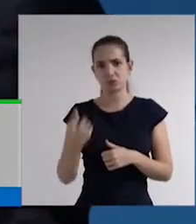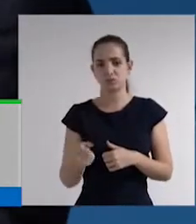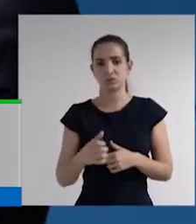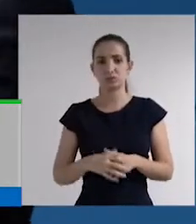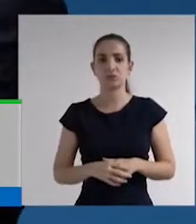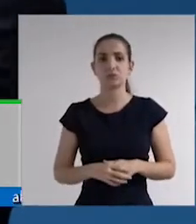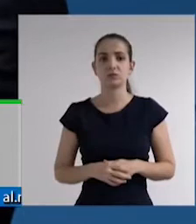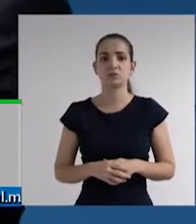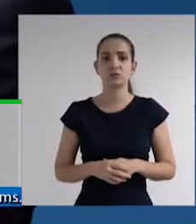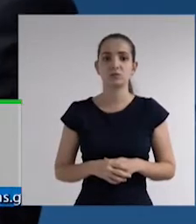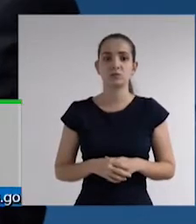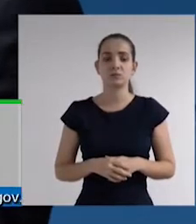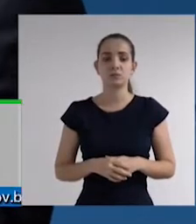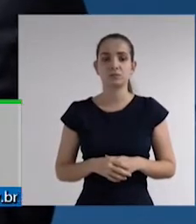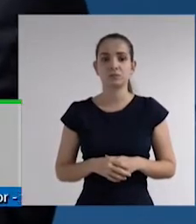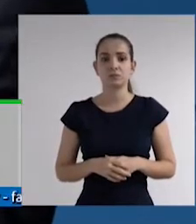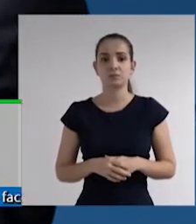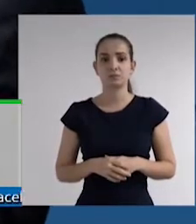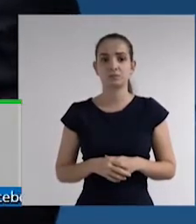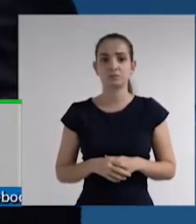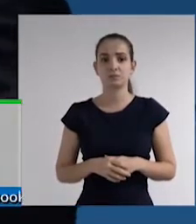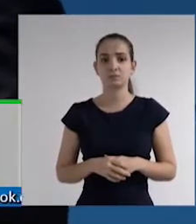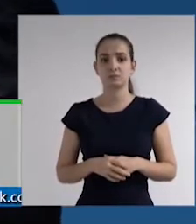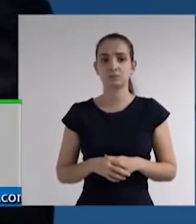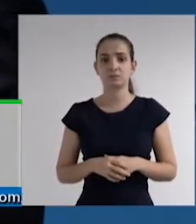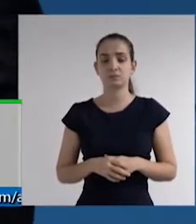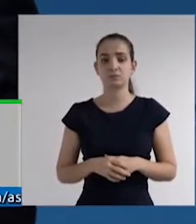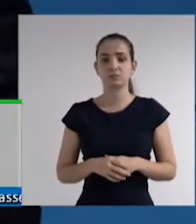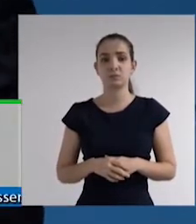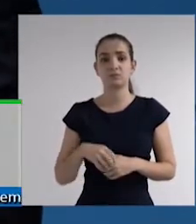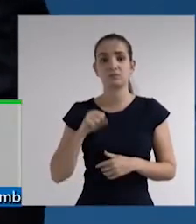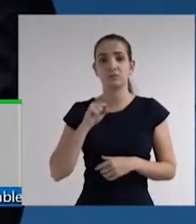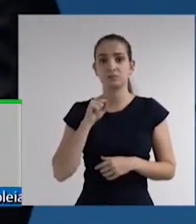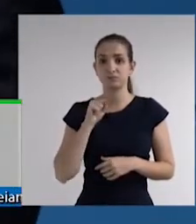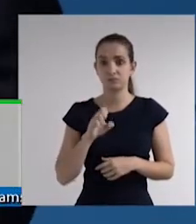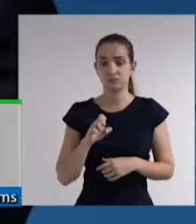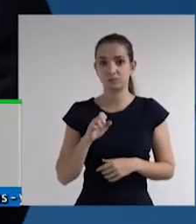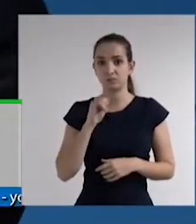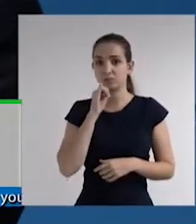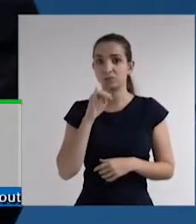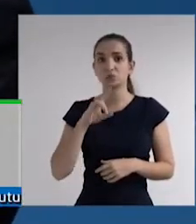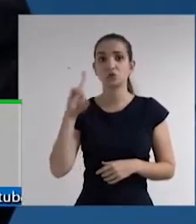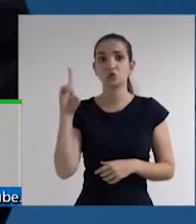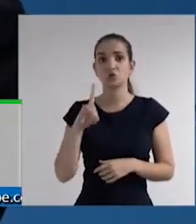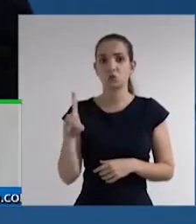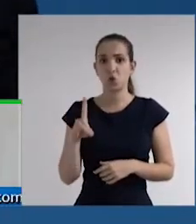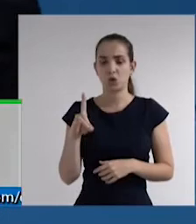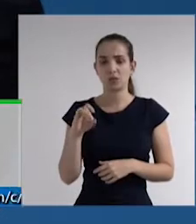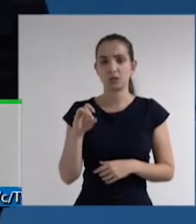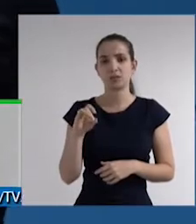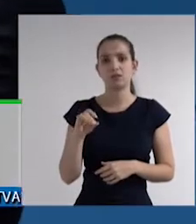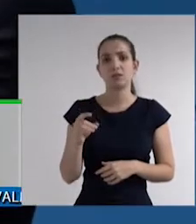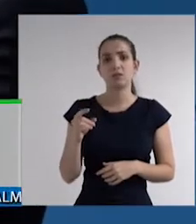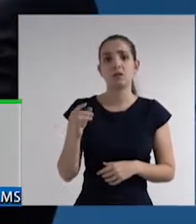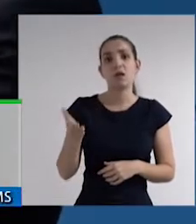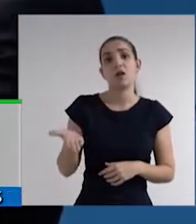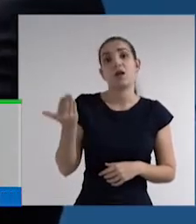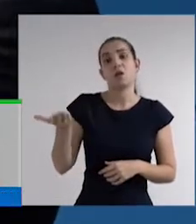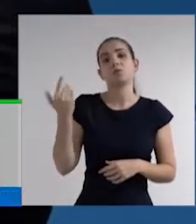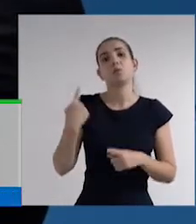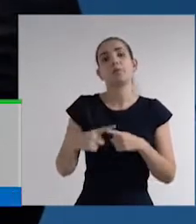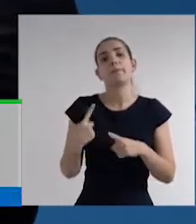Né? Por que não resolve? Ou melhor, se o dólar está em constante alta, por que não